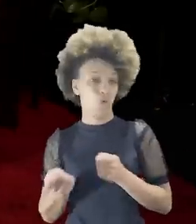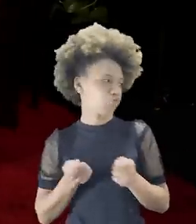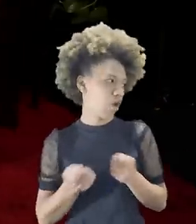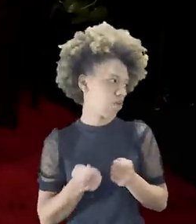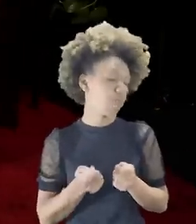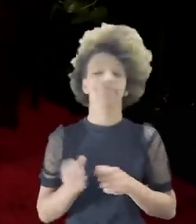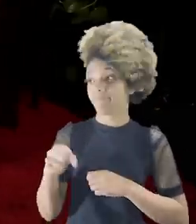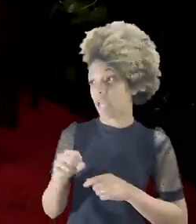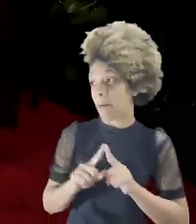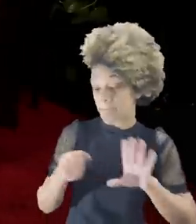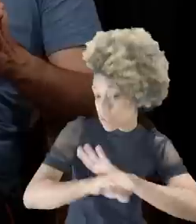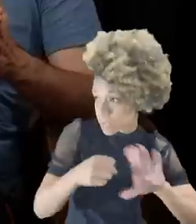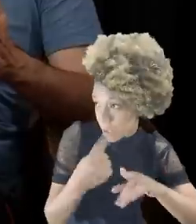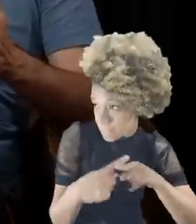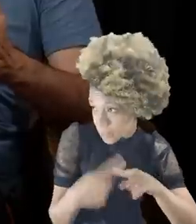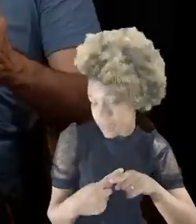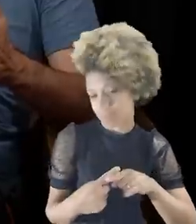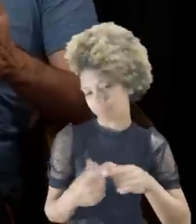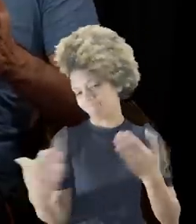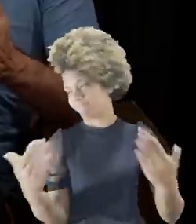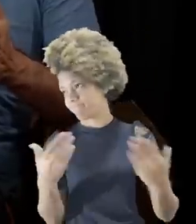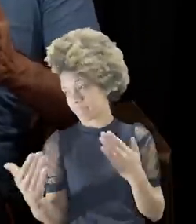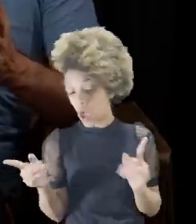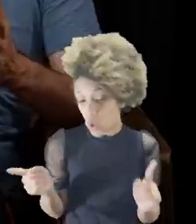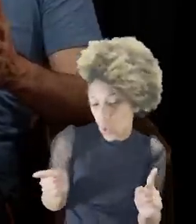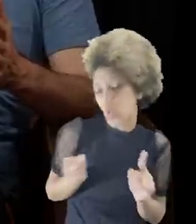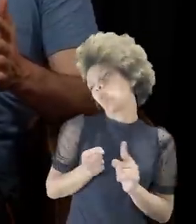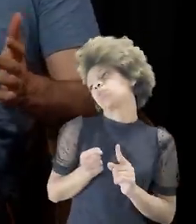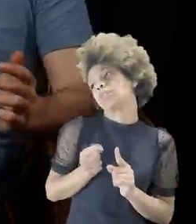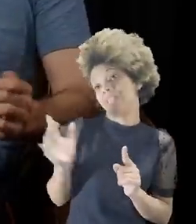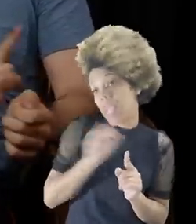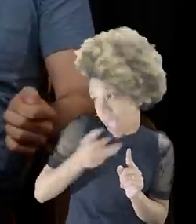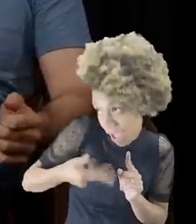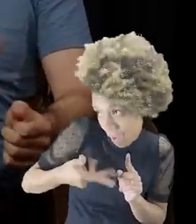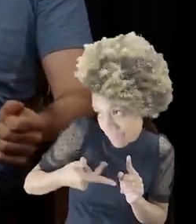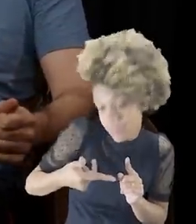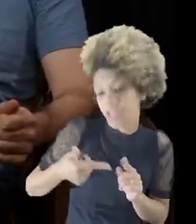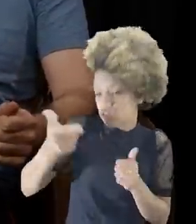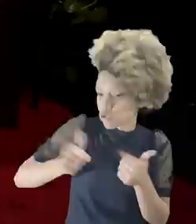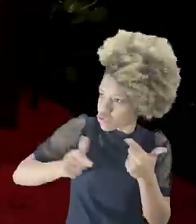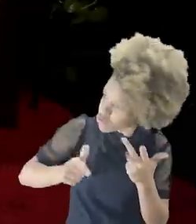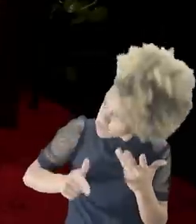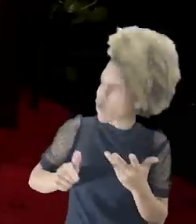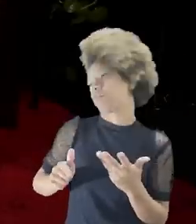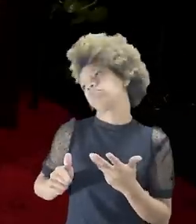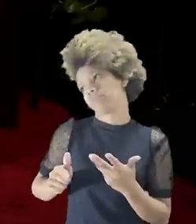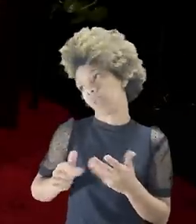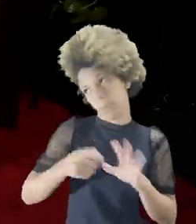então mas o basquete é que são distâncias mais curtas e mais rápido e mais vezes